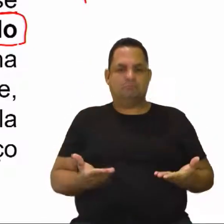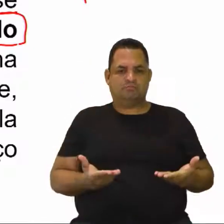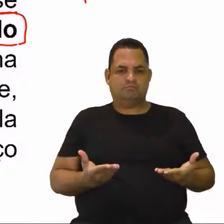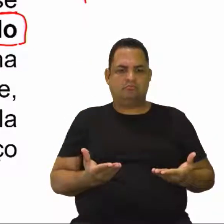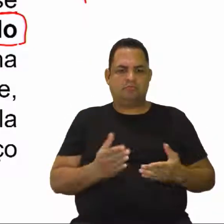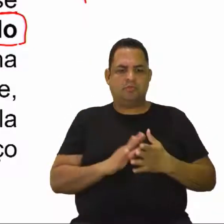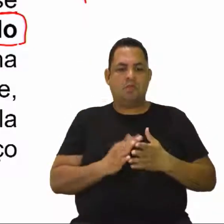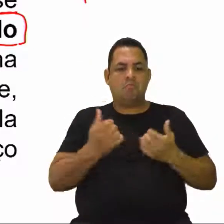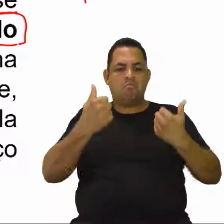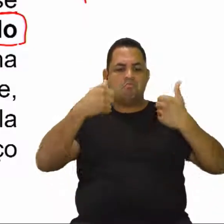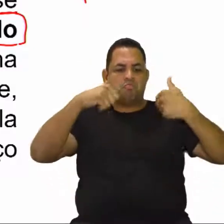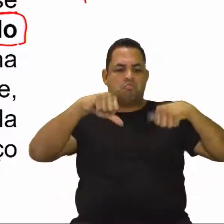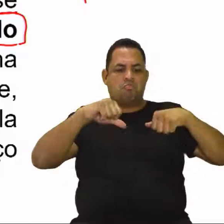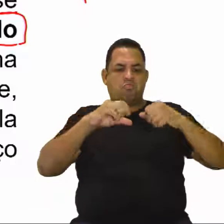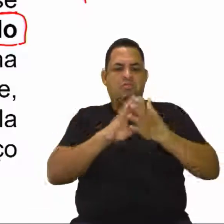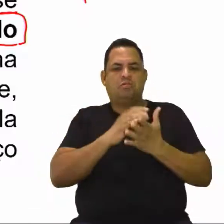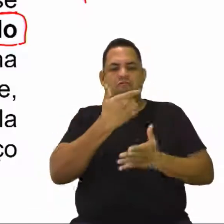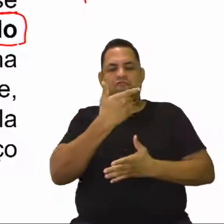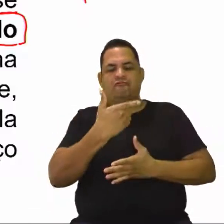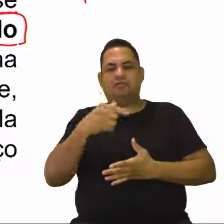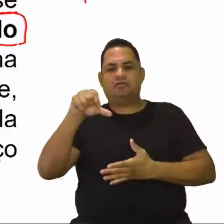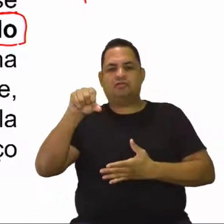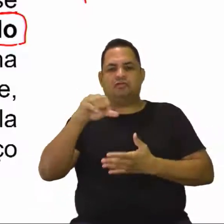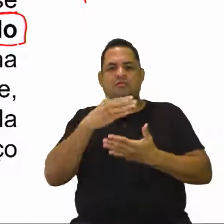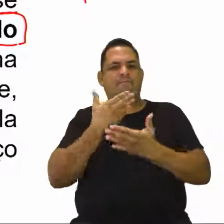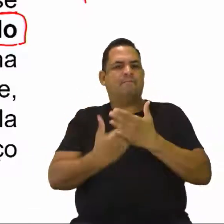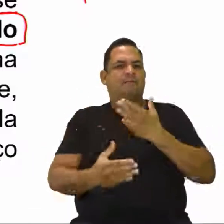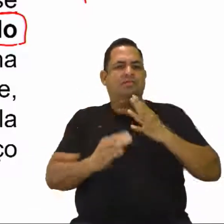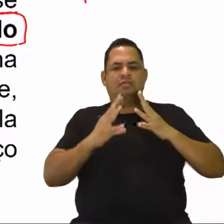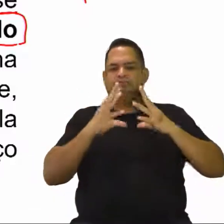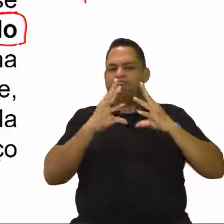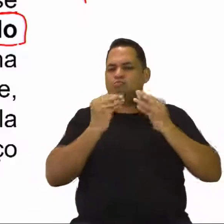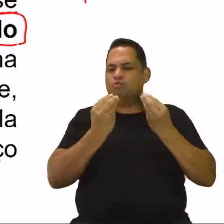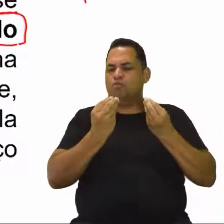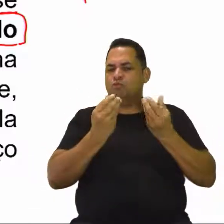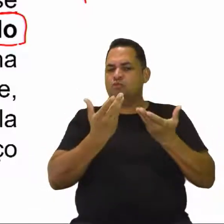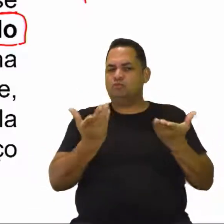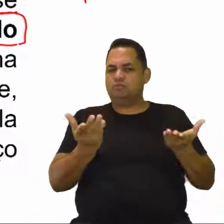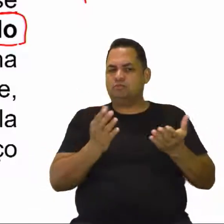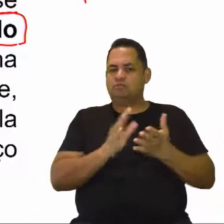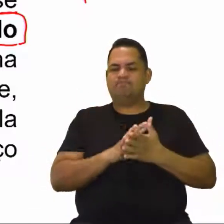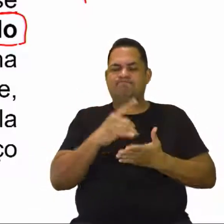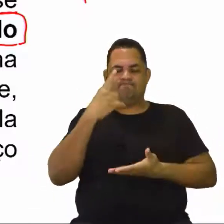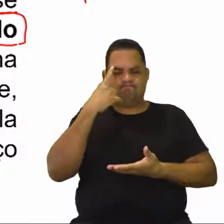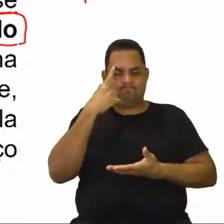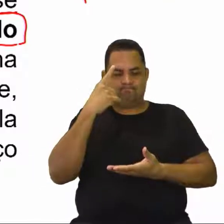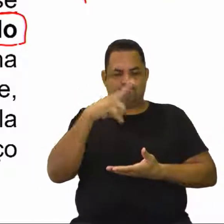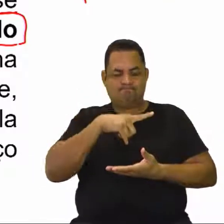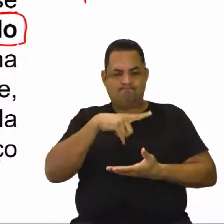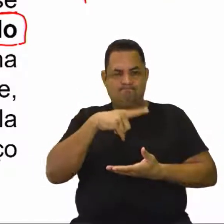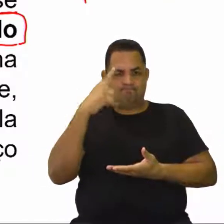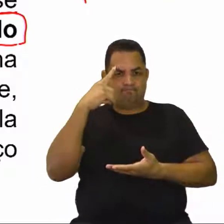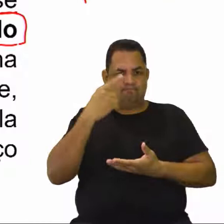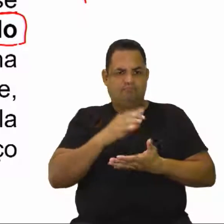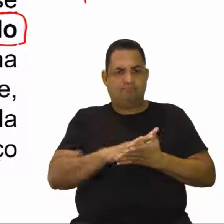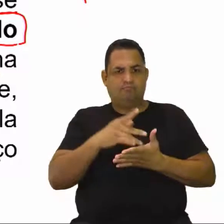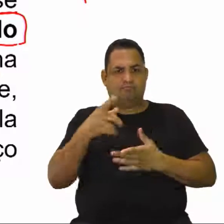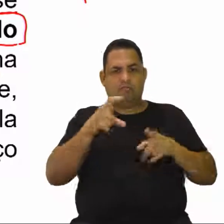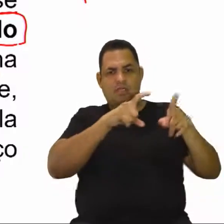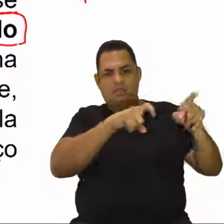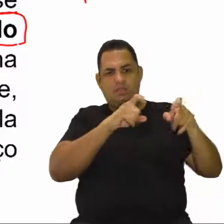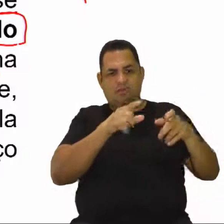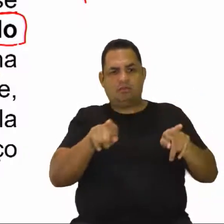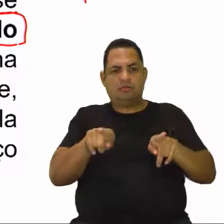crise de 29, vão perder mais do que isso. Só para você ter uma ideia. Sua agricultura